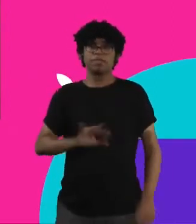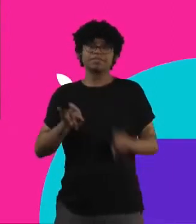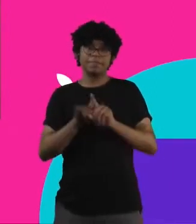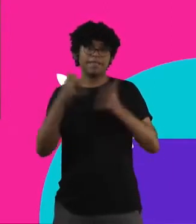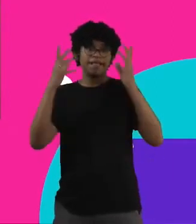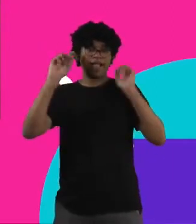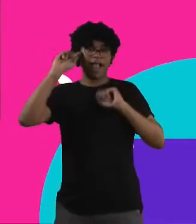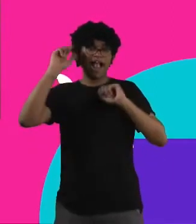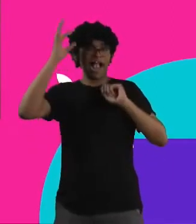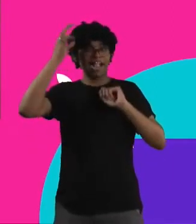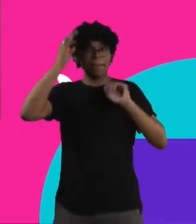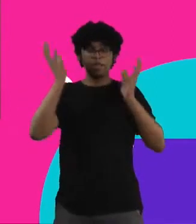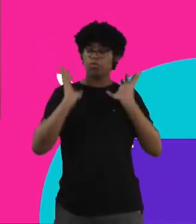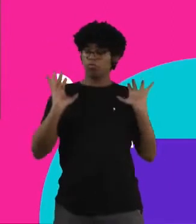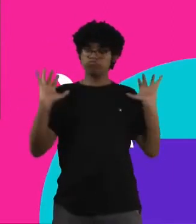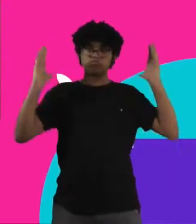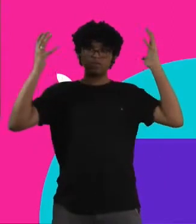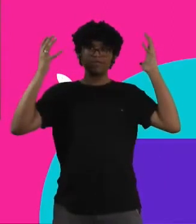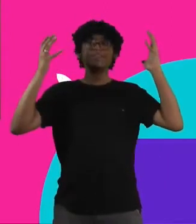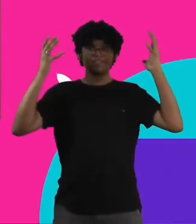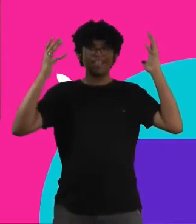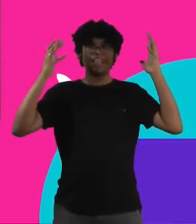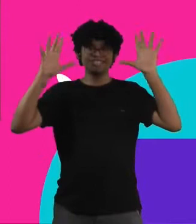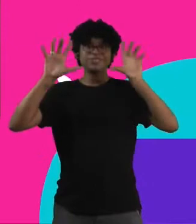escuros, cabelos, muito cabelos.